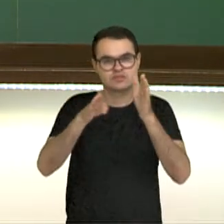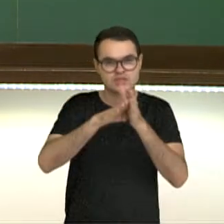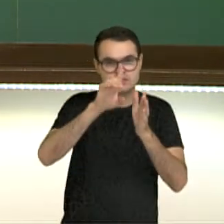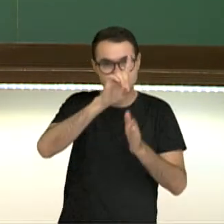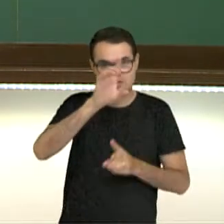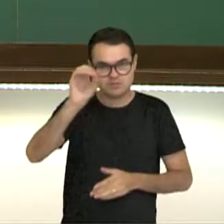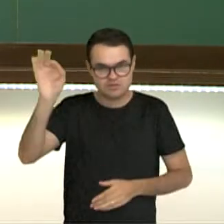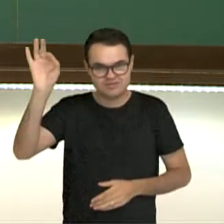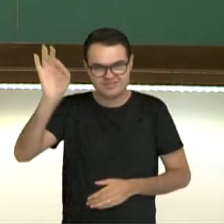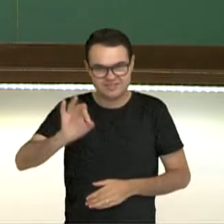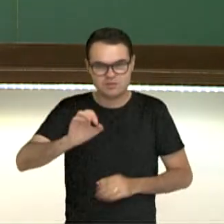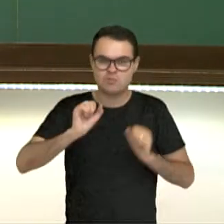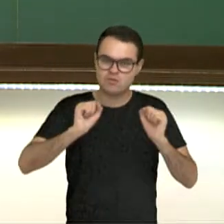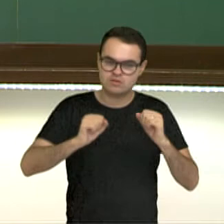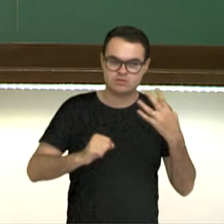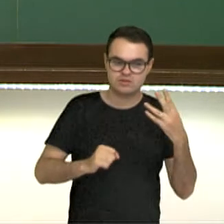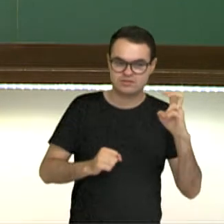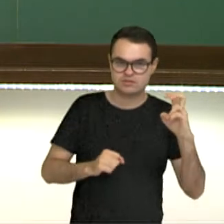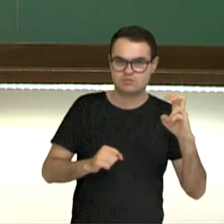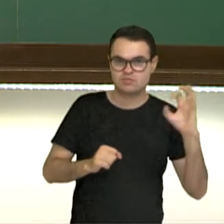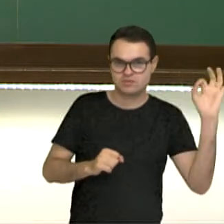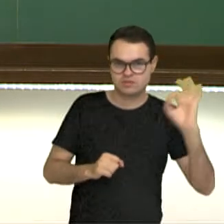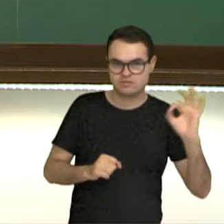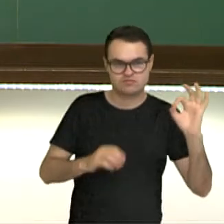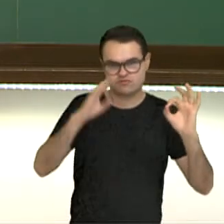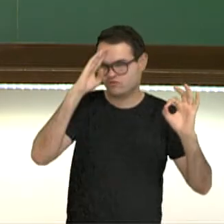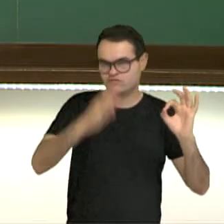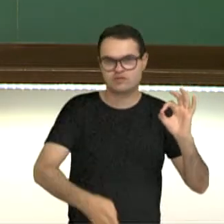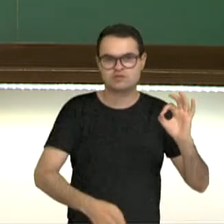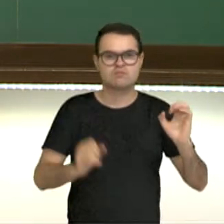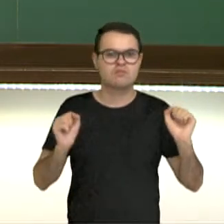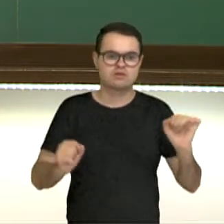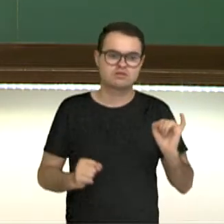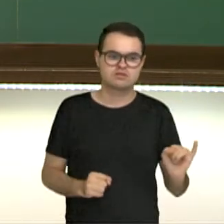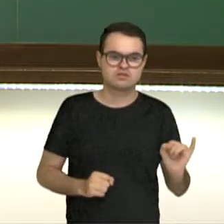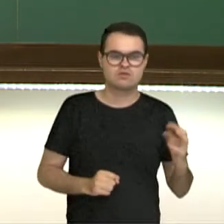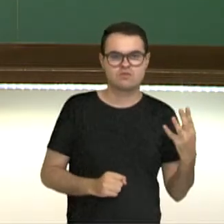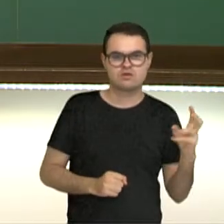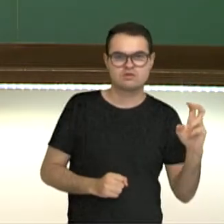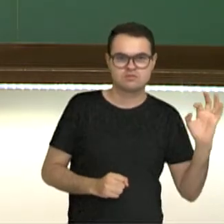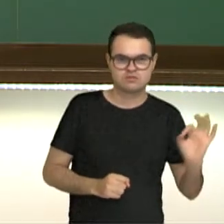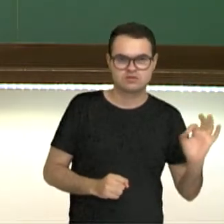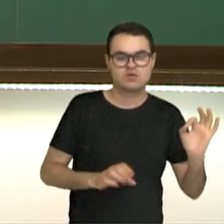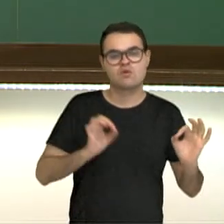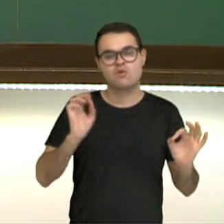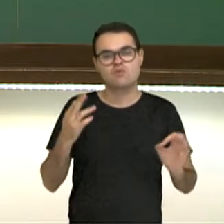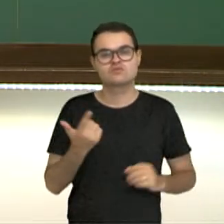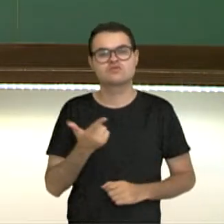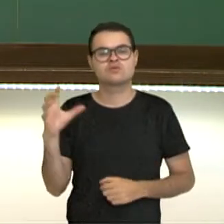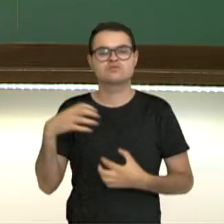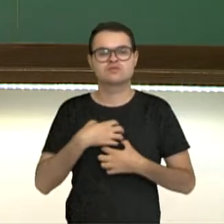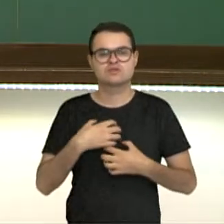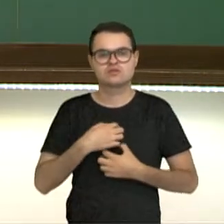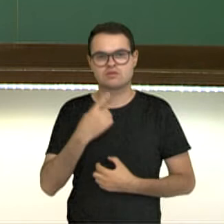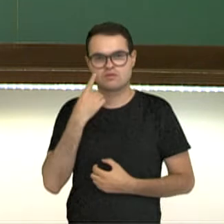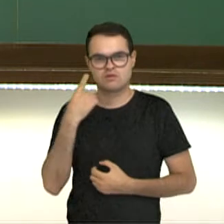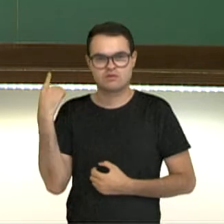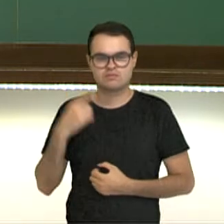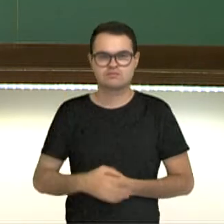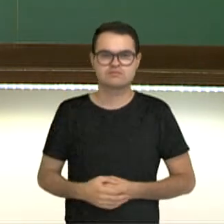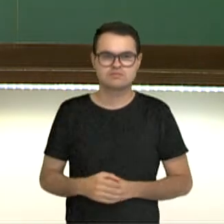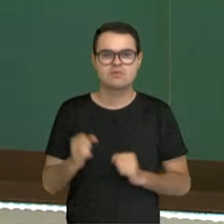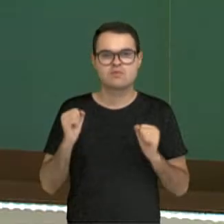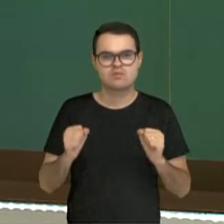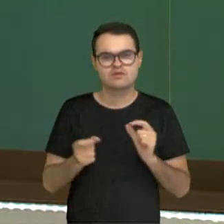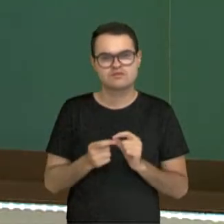né? Posso fazer este raciocínio para saber quanto que é a parte da Isolda ou não. Posso fazer de uma outra forma. Olha lá, eu posso